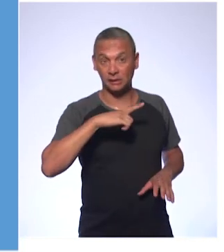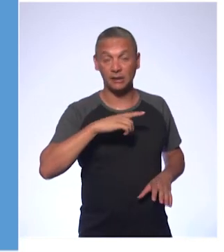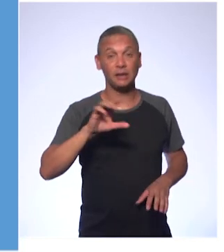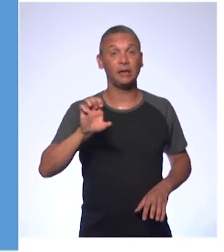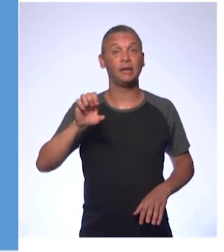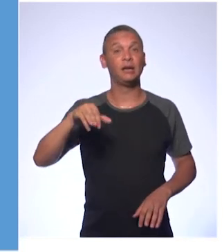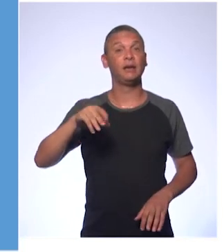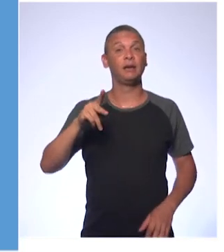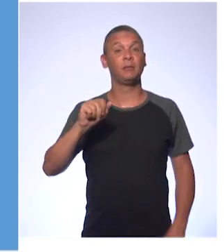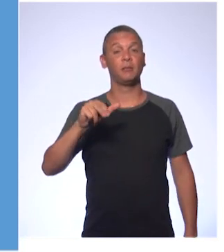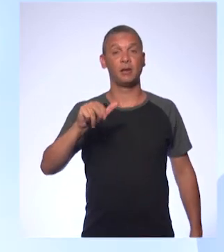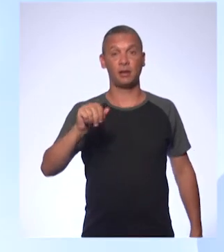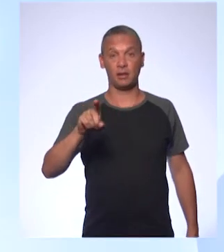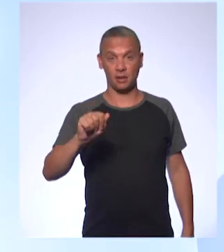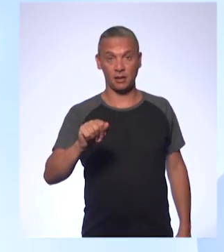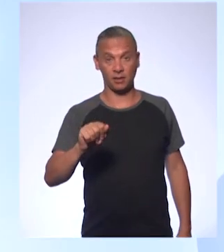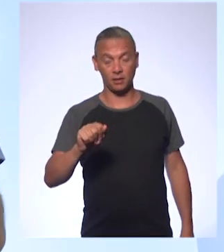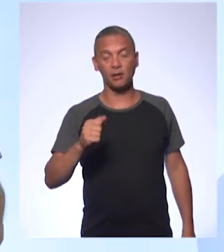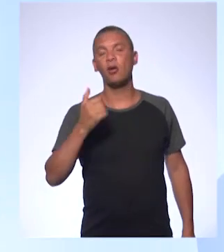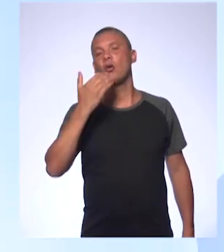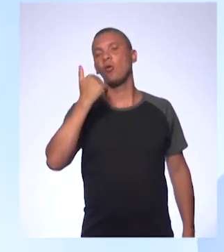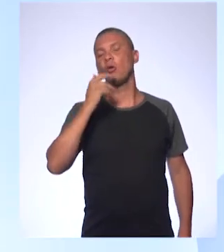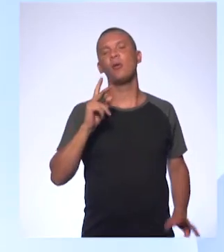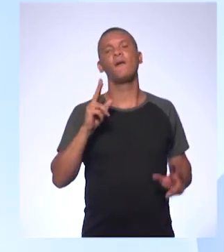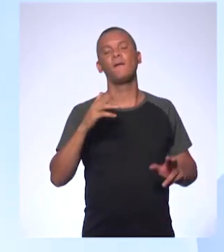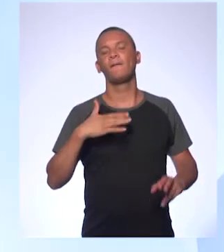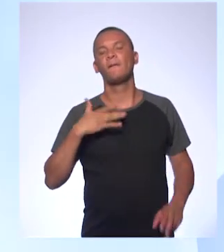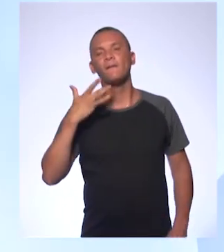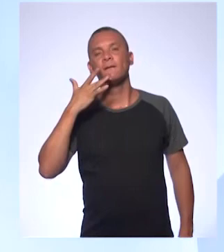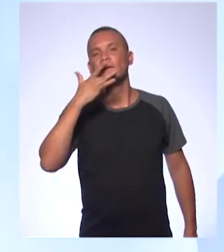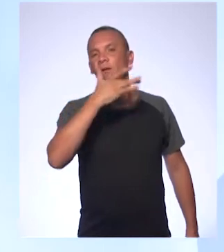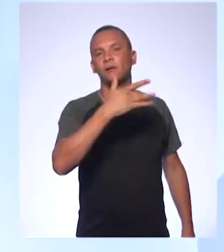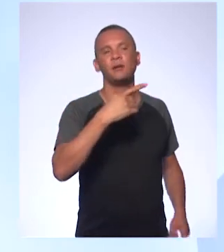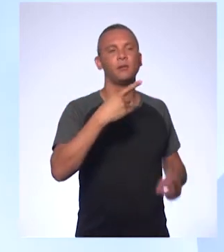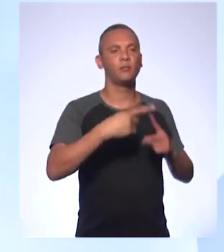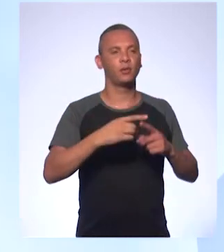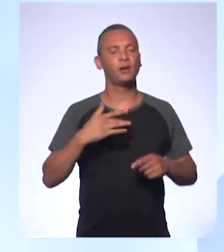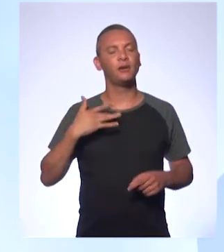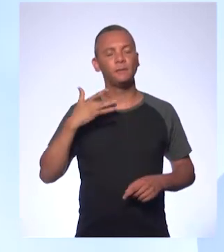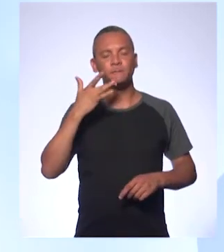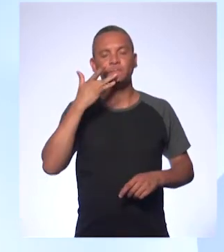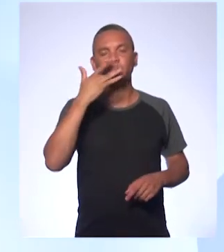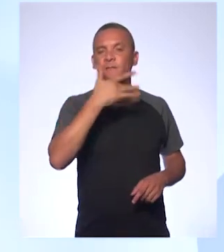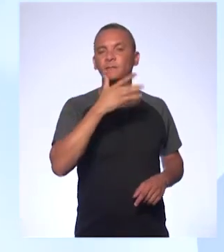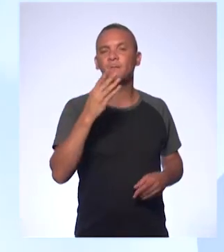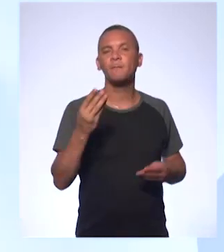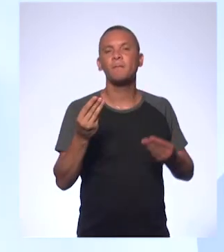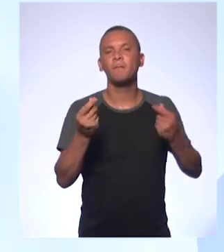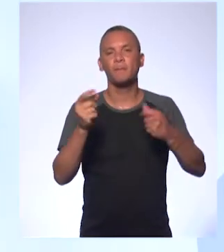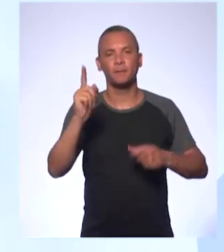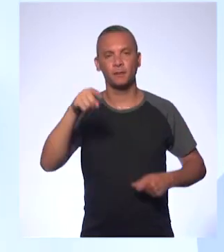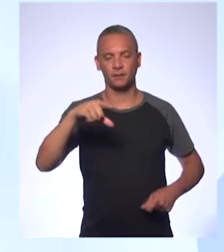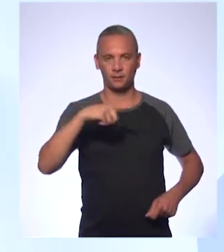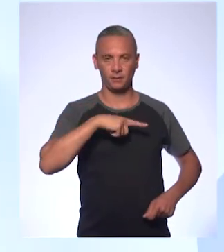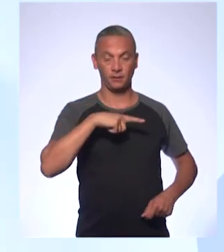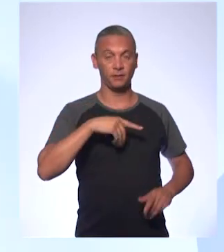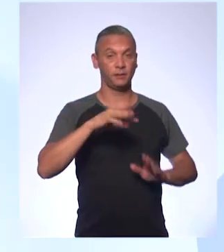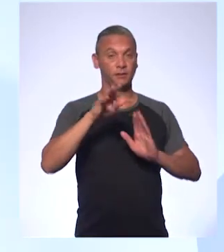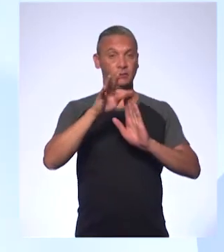empanada, todos comem empanada, porque é algo bom, gostoso, né? Como disse ali no